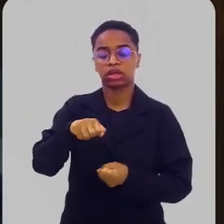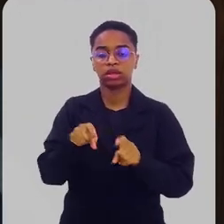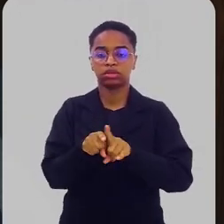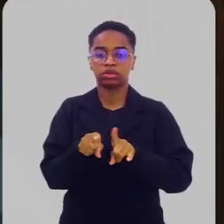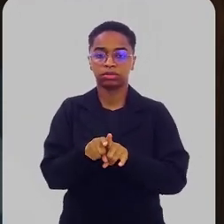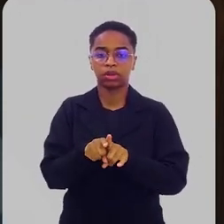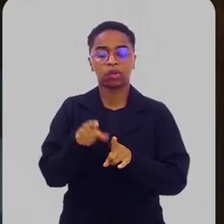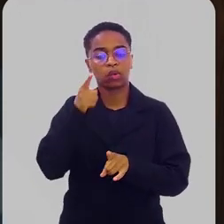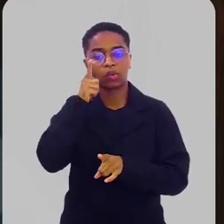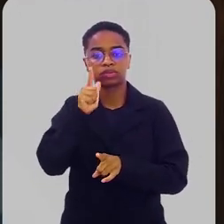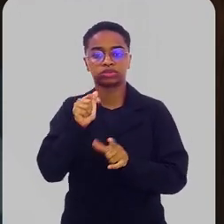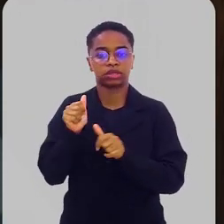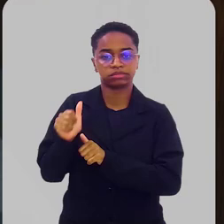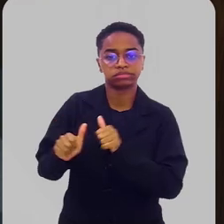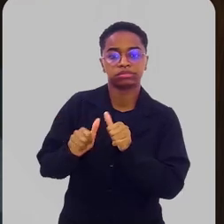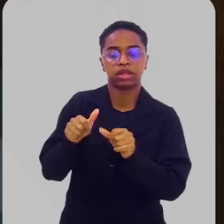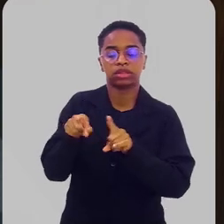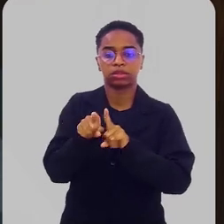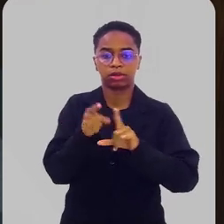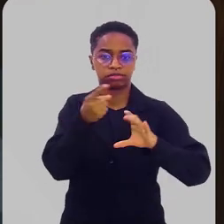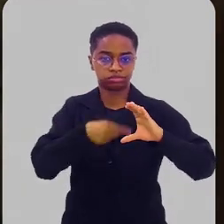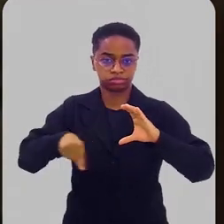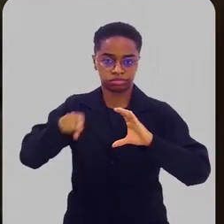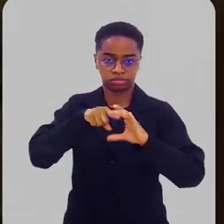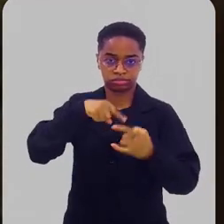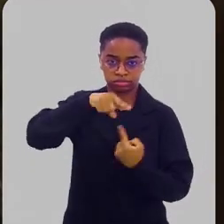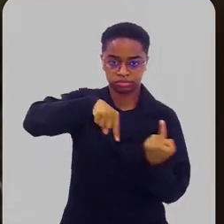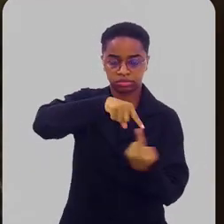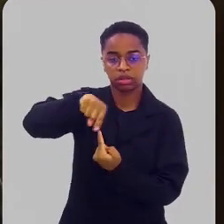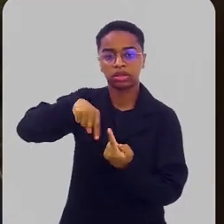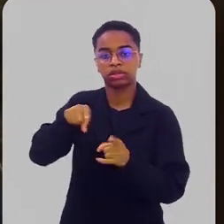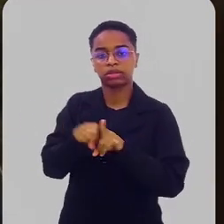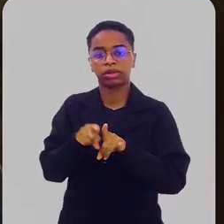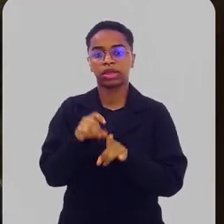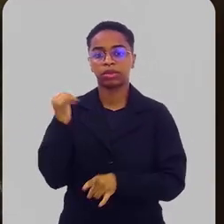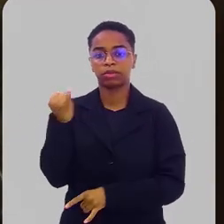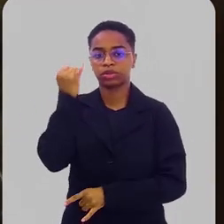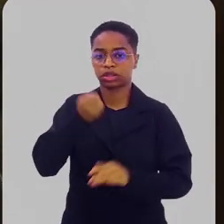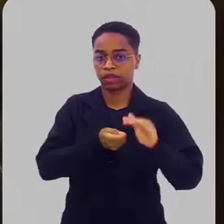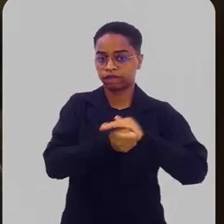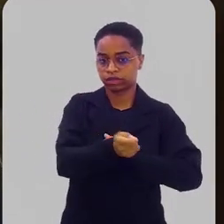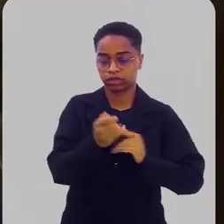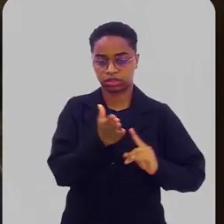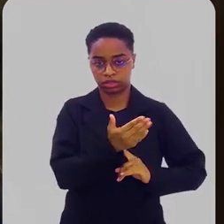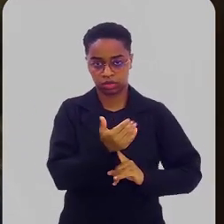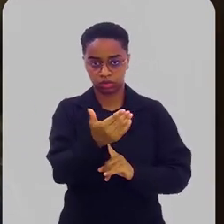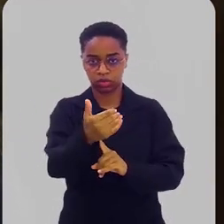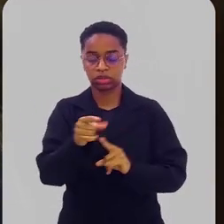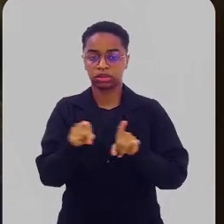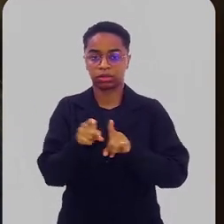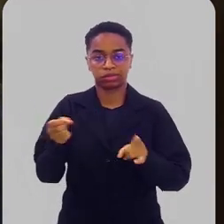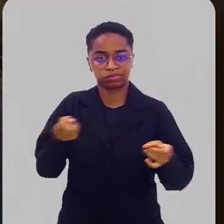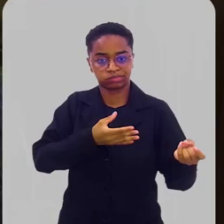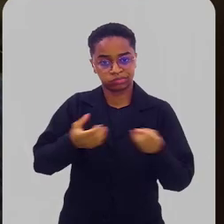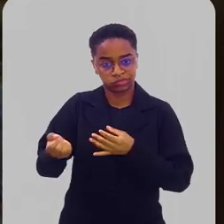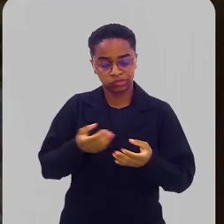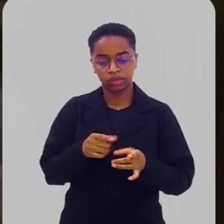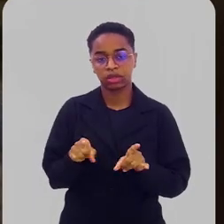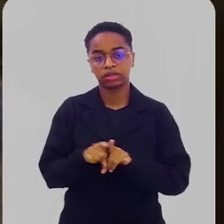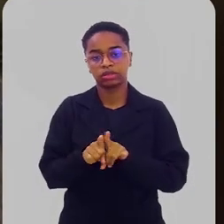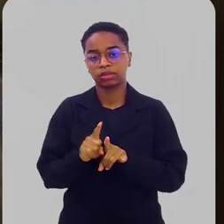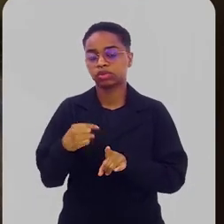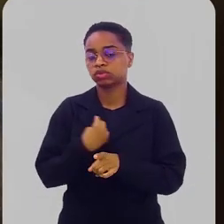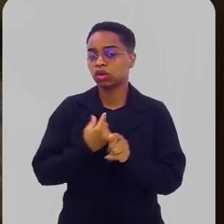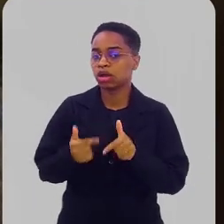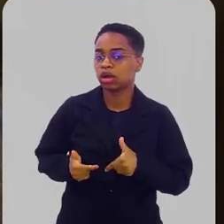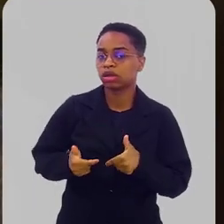negócio, efetivamente, que é renovável e circular. Além da importância dos investimentos em tecnologia e inovação. A gente